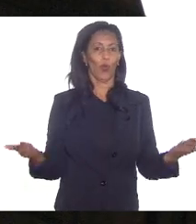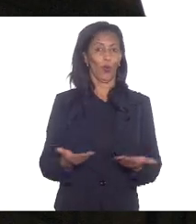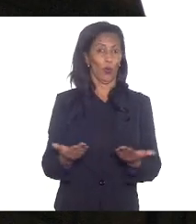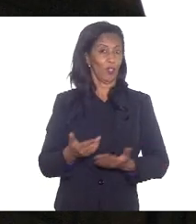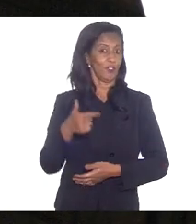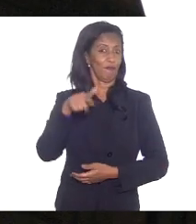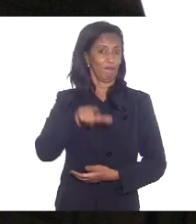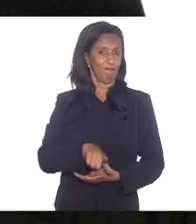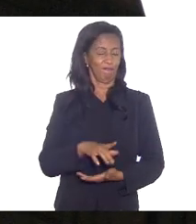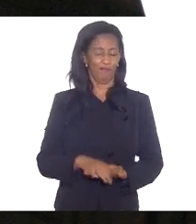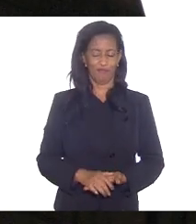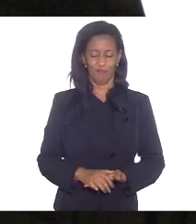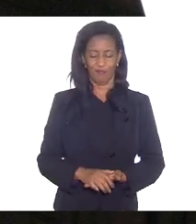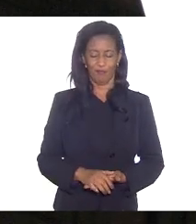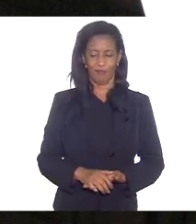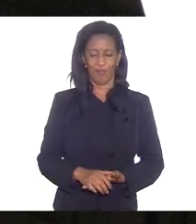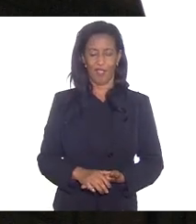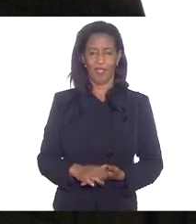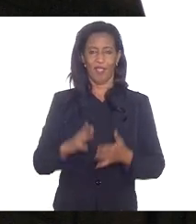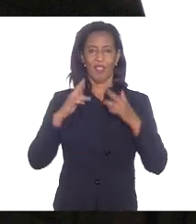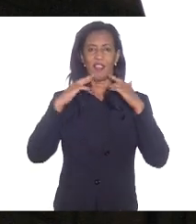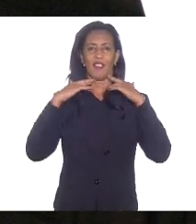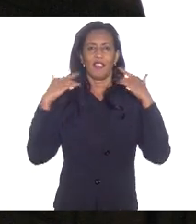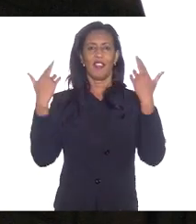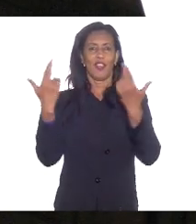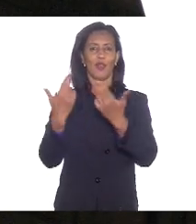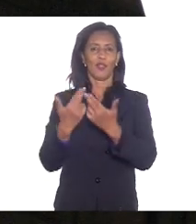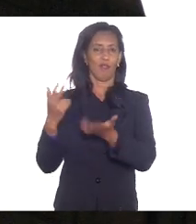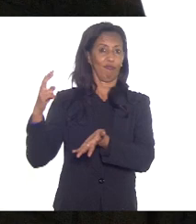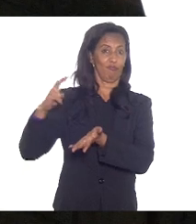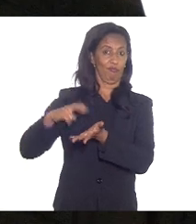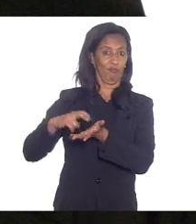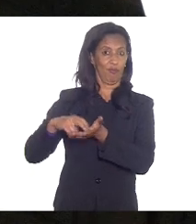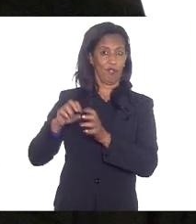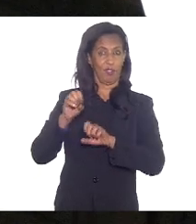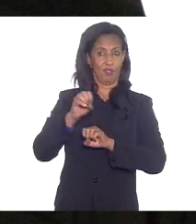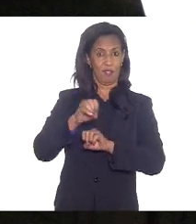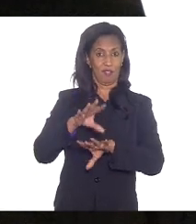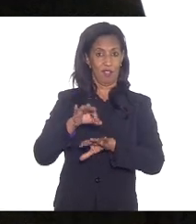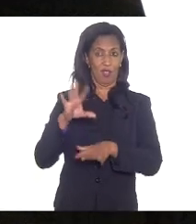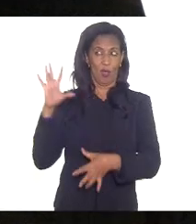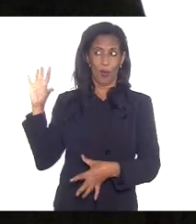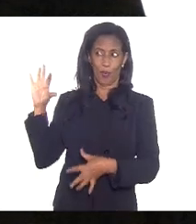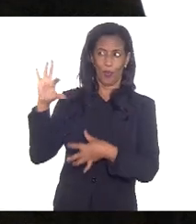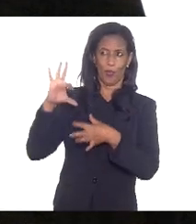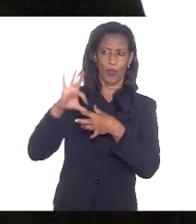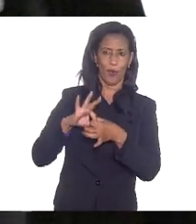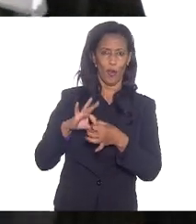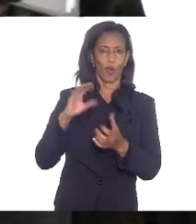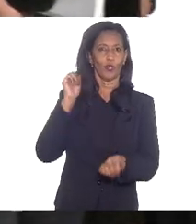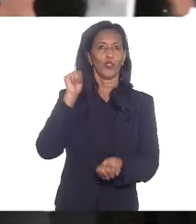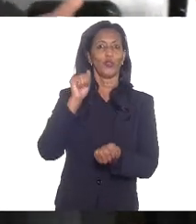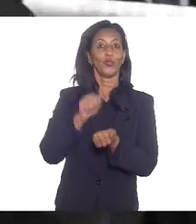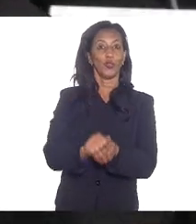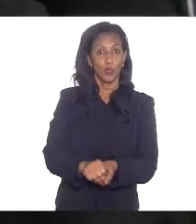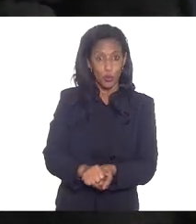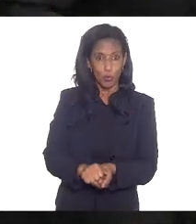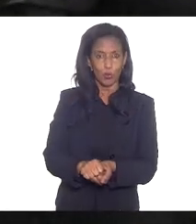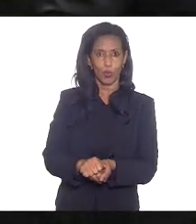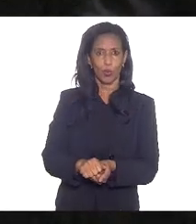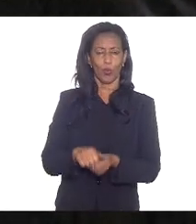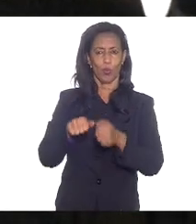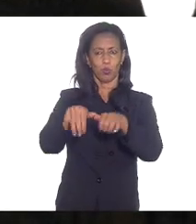gente emendou a audiência pública da Comissão de Educação com o plenário, sem ter tempo sequer para parar para o